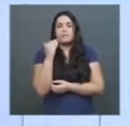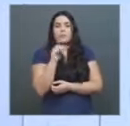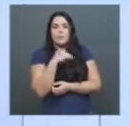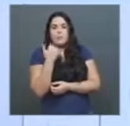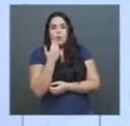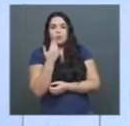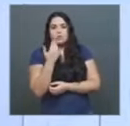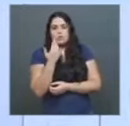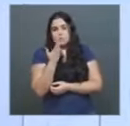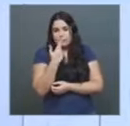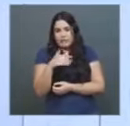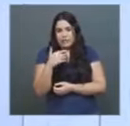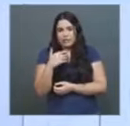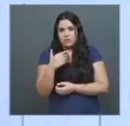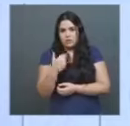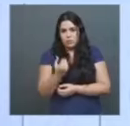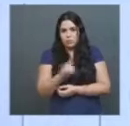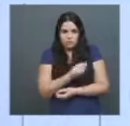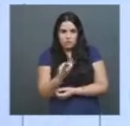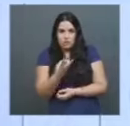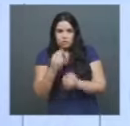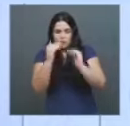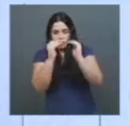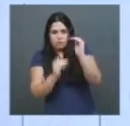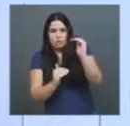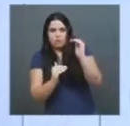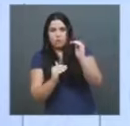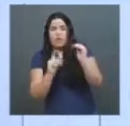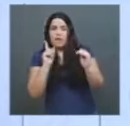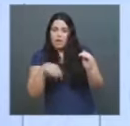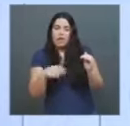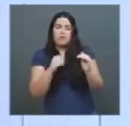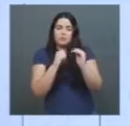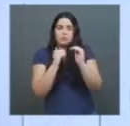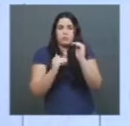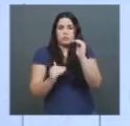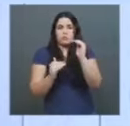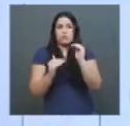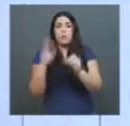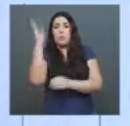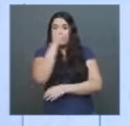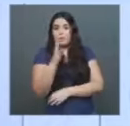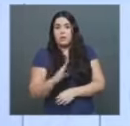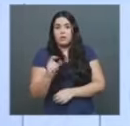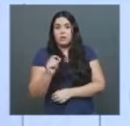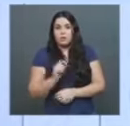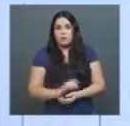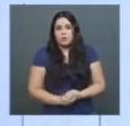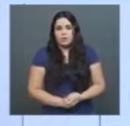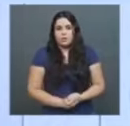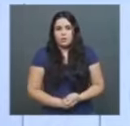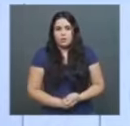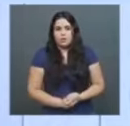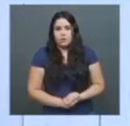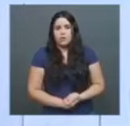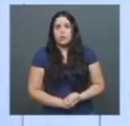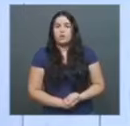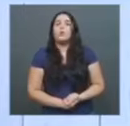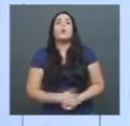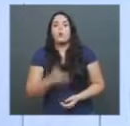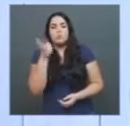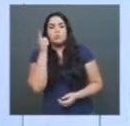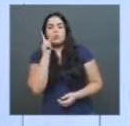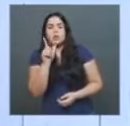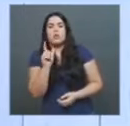É uma redução assim, significativa. O Brasil, inclusive, ele atingiu a meta do desenvolvimento